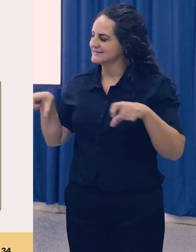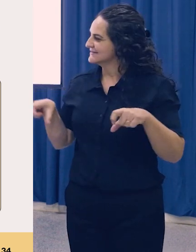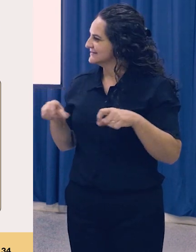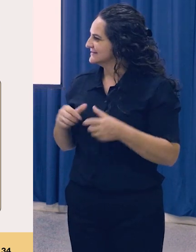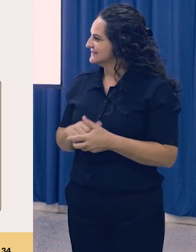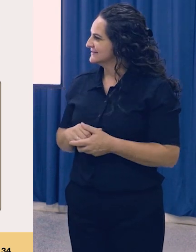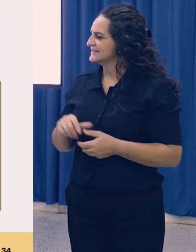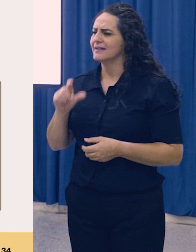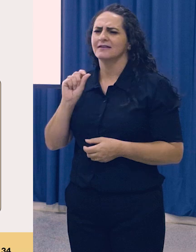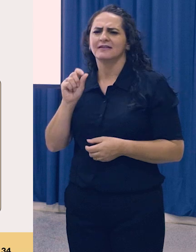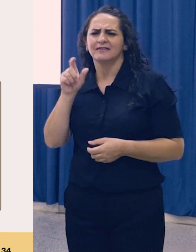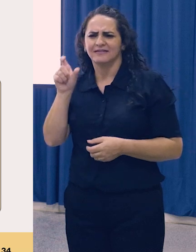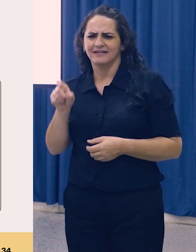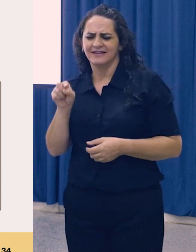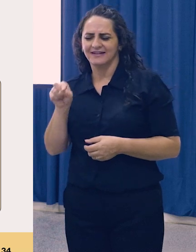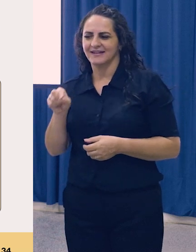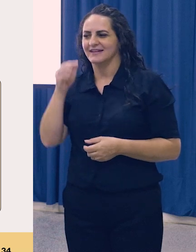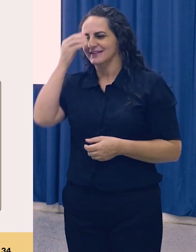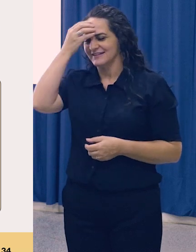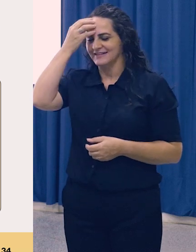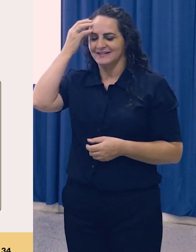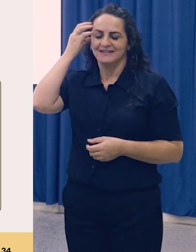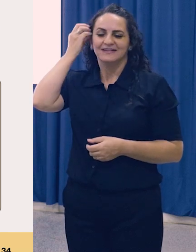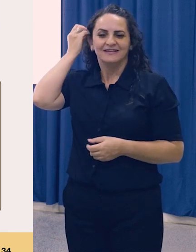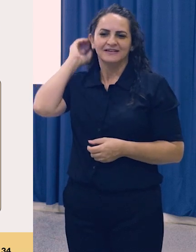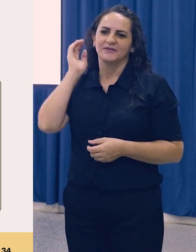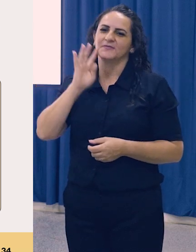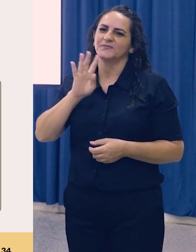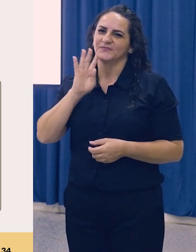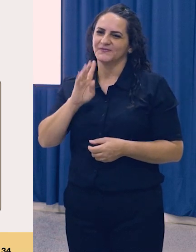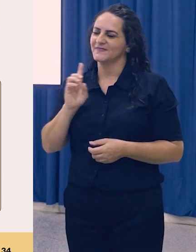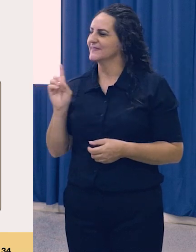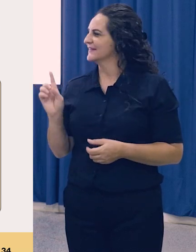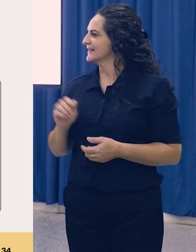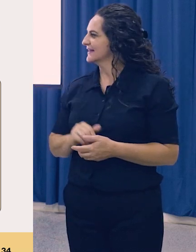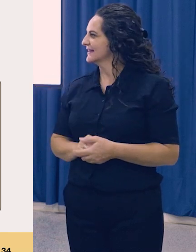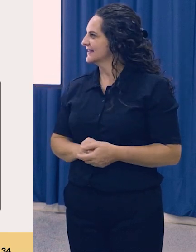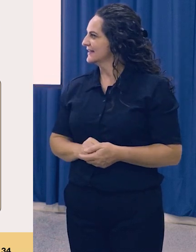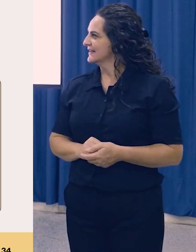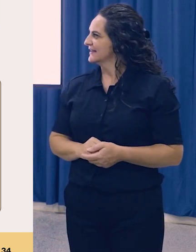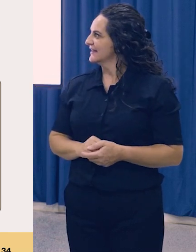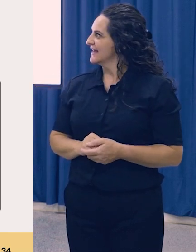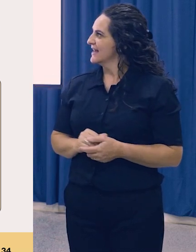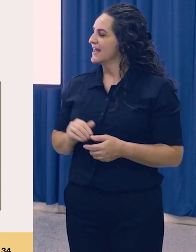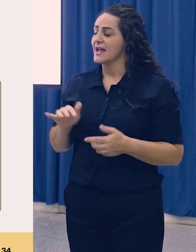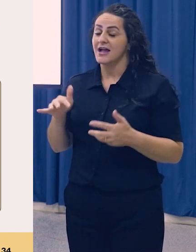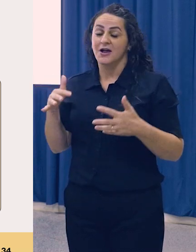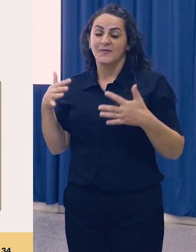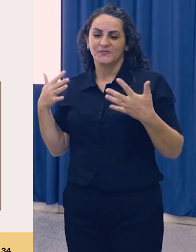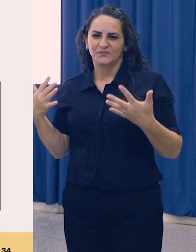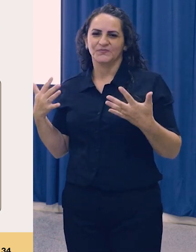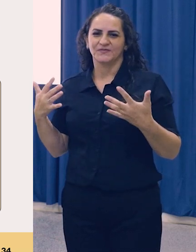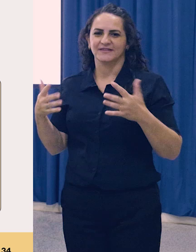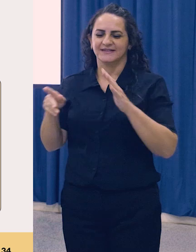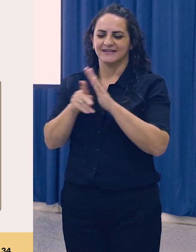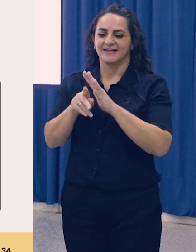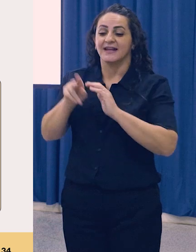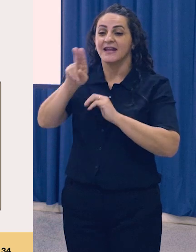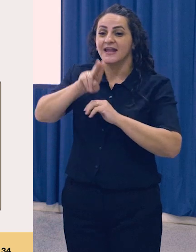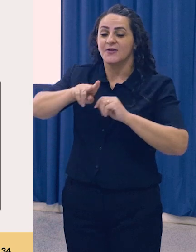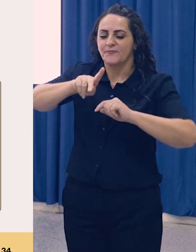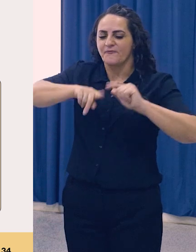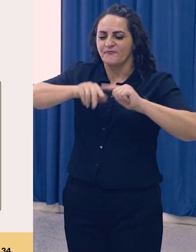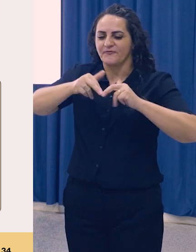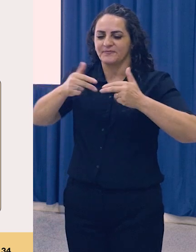Olha, quem vem lá? Silene Seagal. É muito bom. É uma sátira, basicamente, para essa ferramenta aqui, que é a